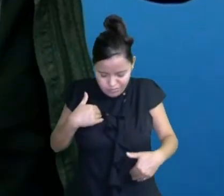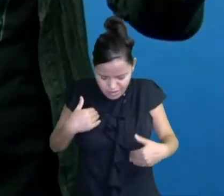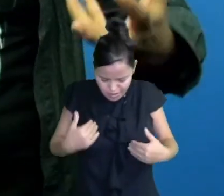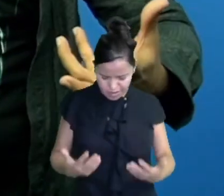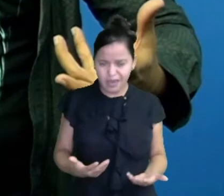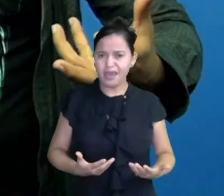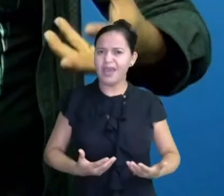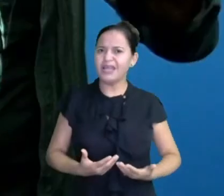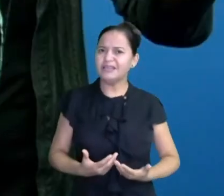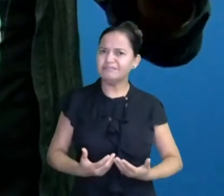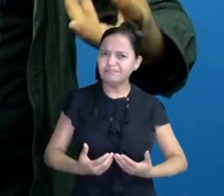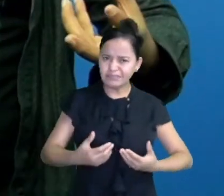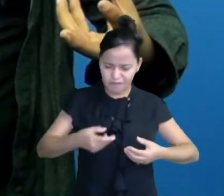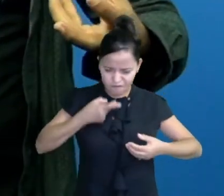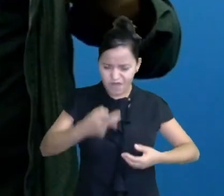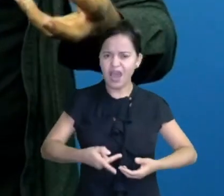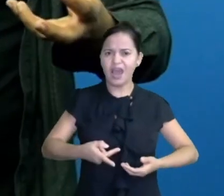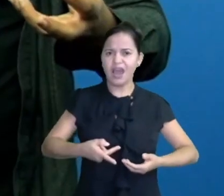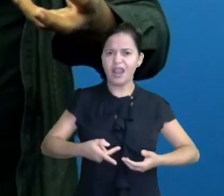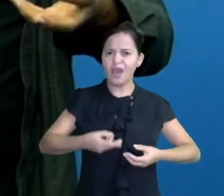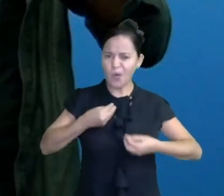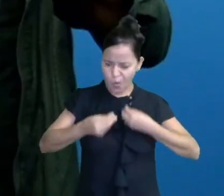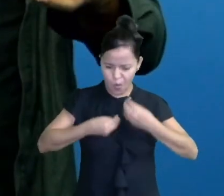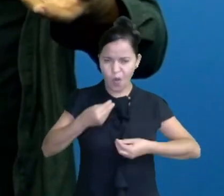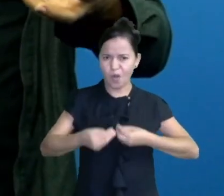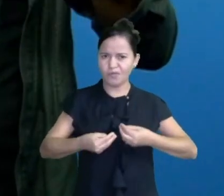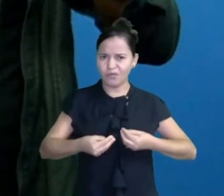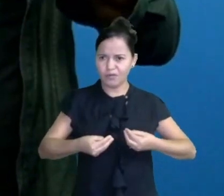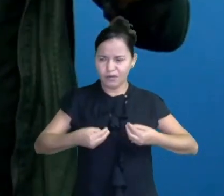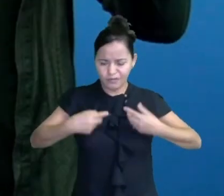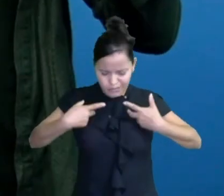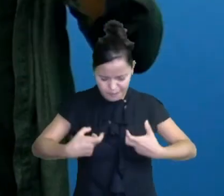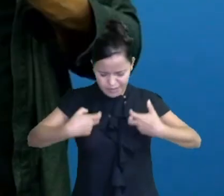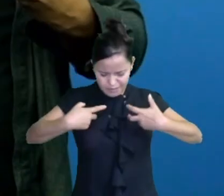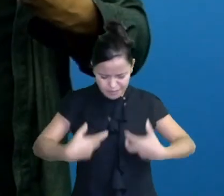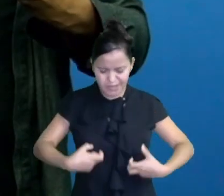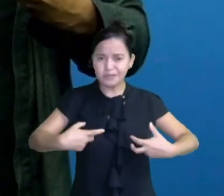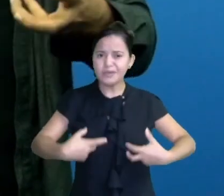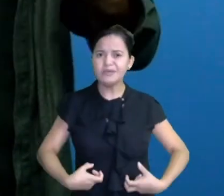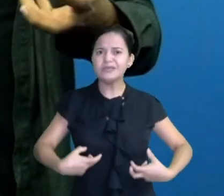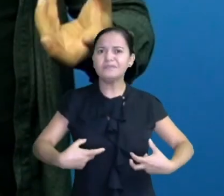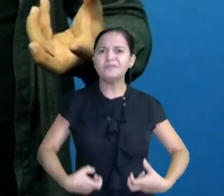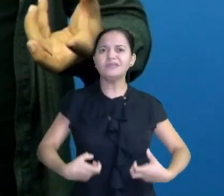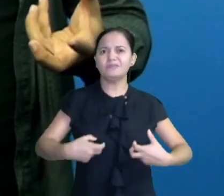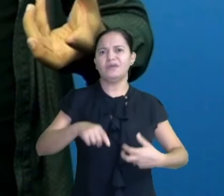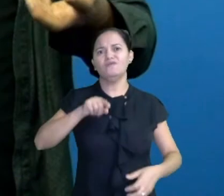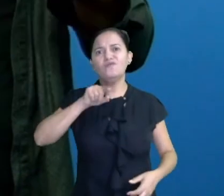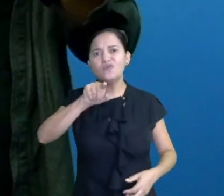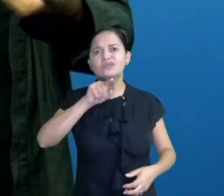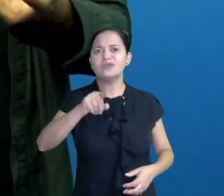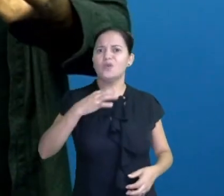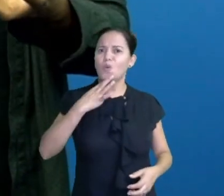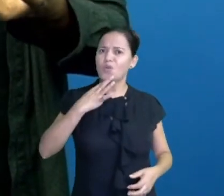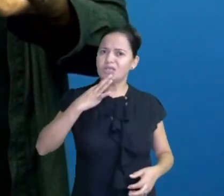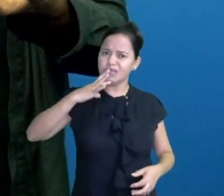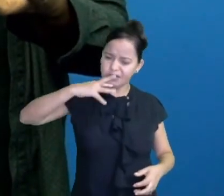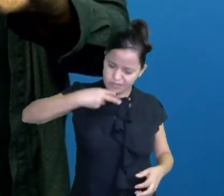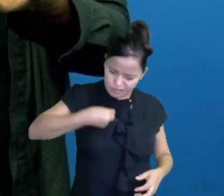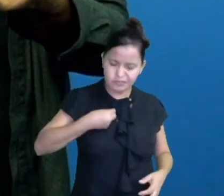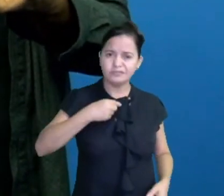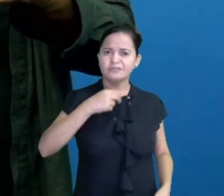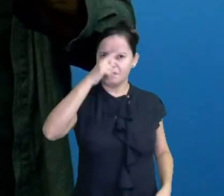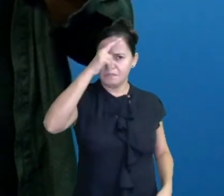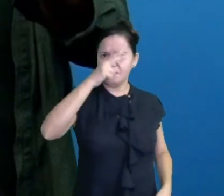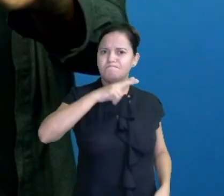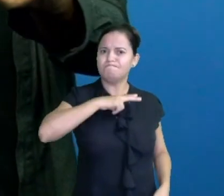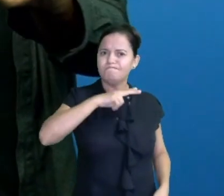Ele fala, ele grita, dizendo da importância de você se conhecer. E nada melhor do que a partir